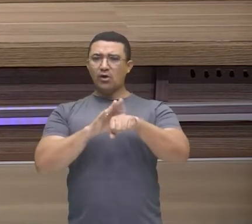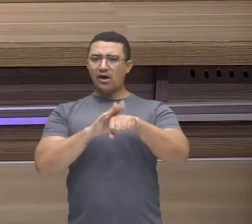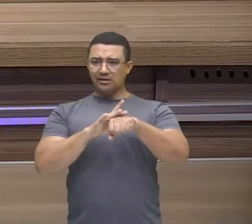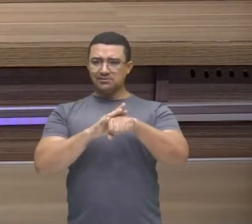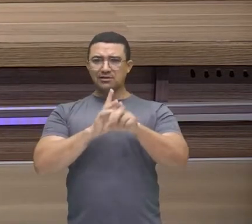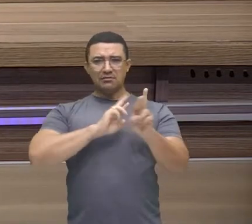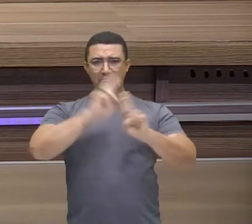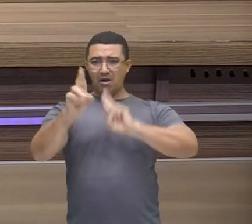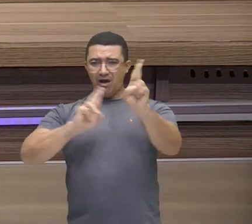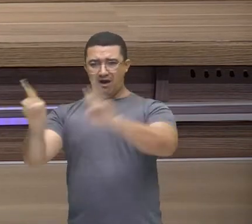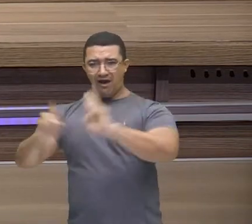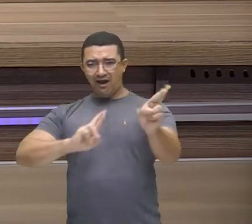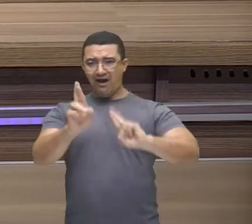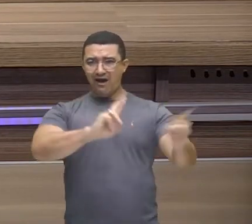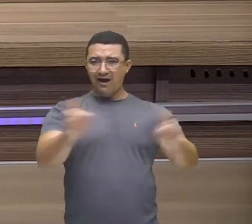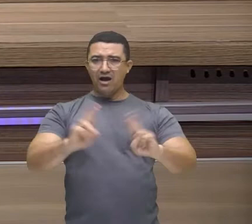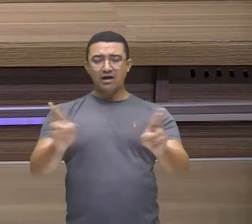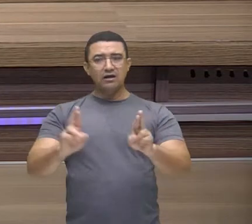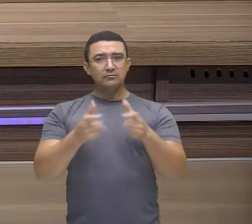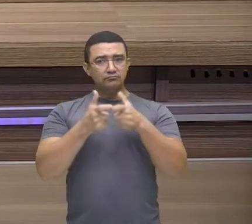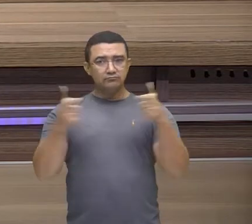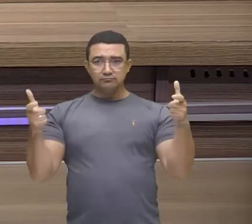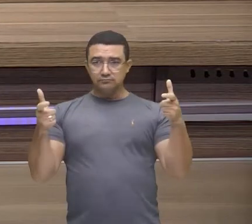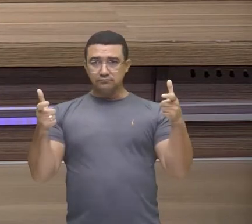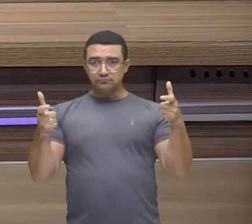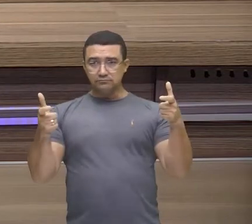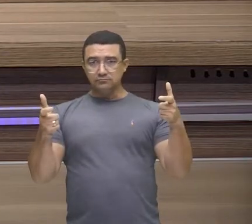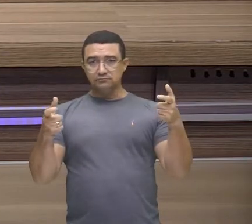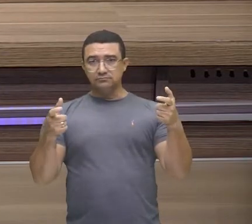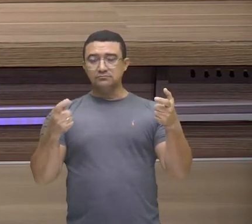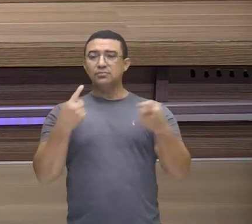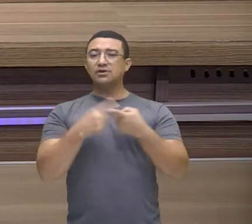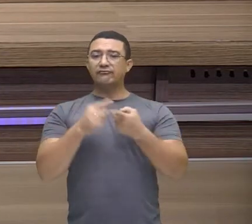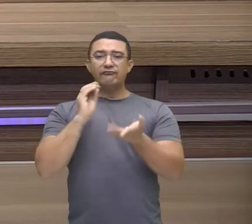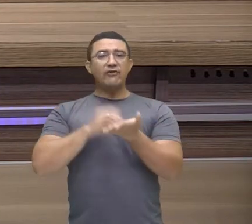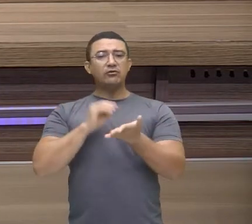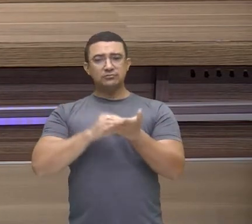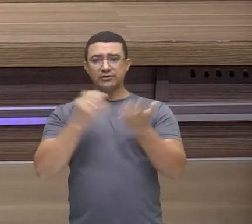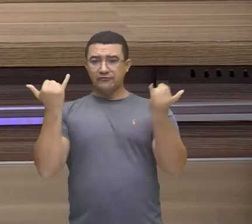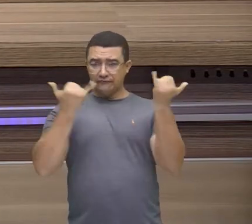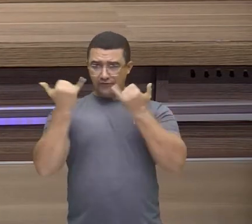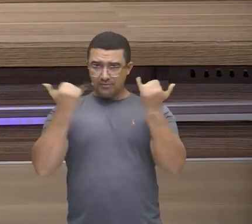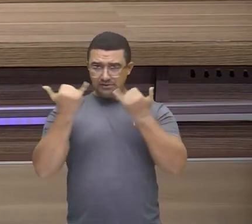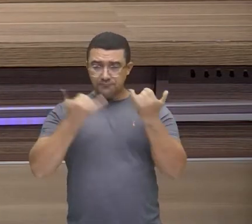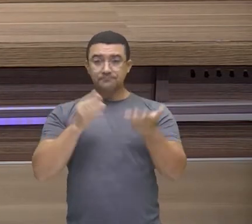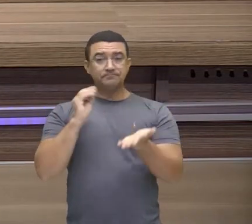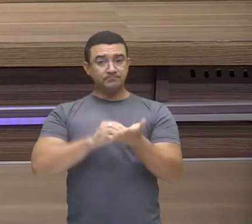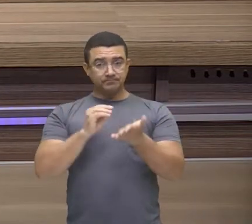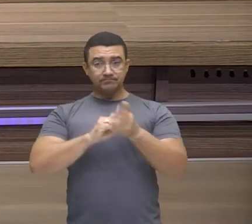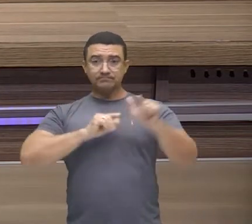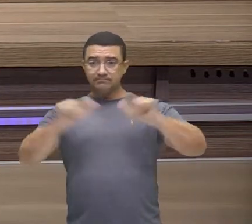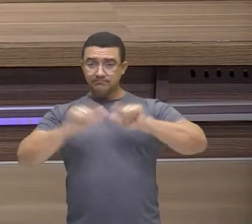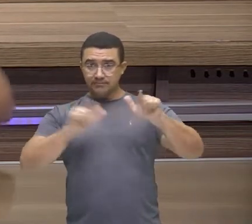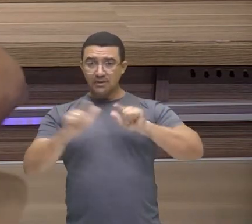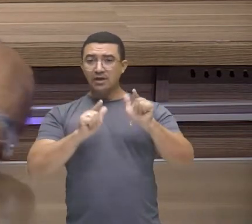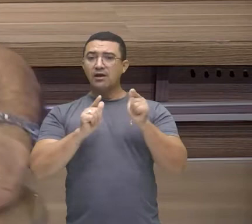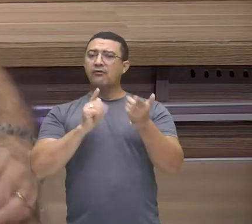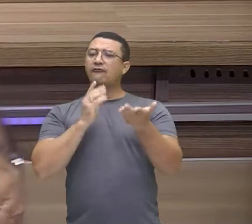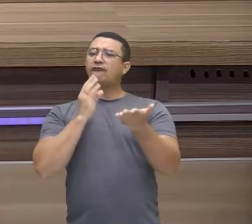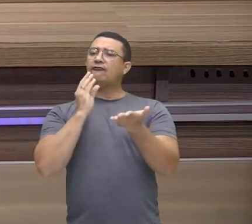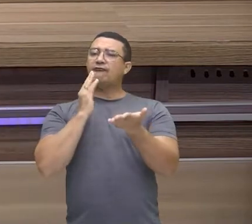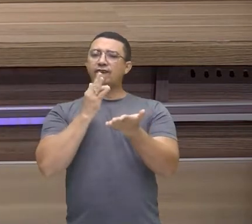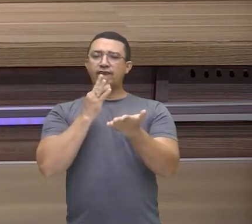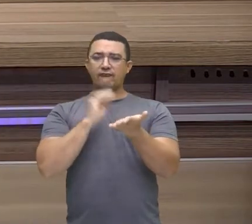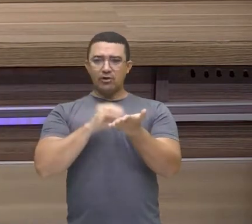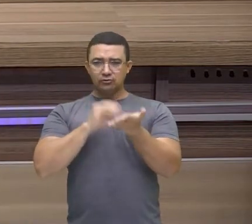absurdamente altíssima, porque falta informação, falta trabalho, falta dedicação de todos